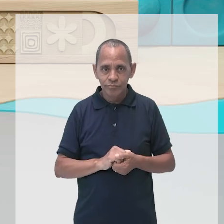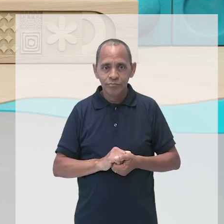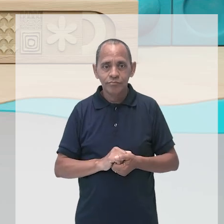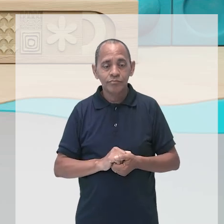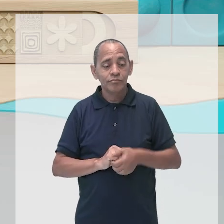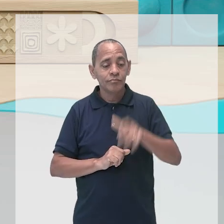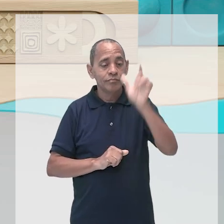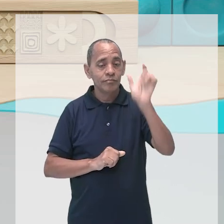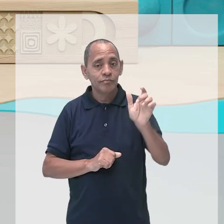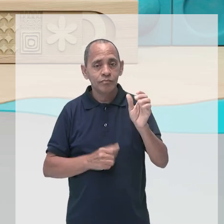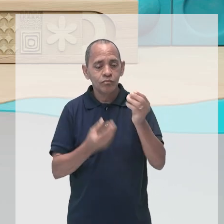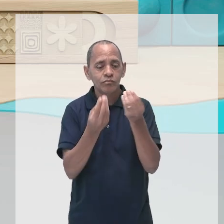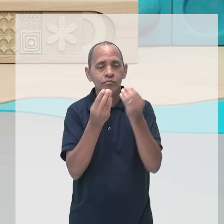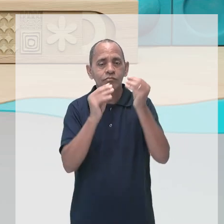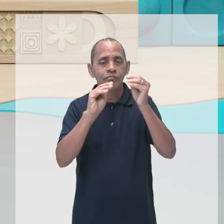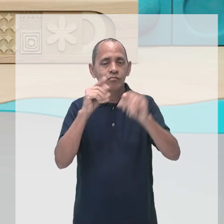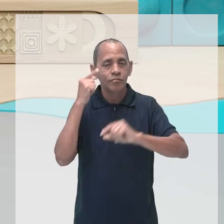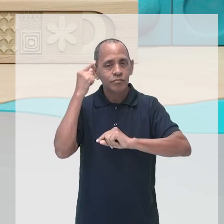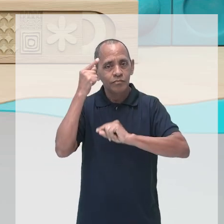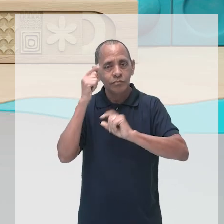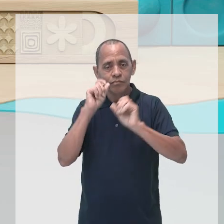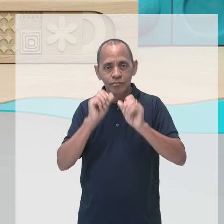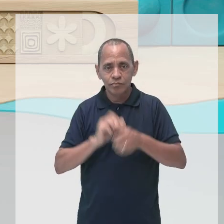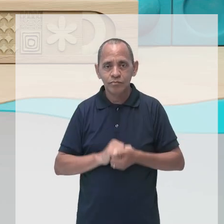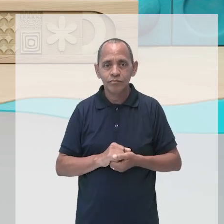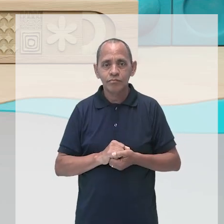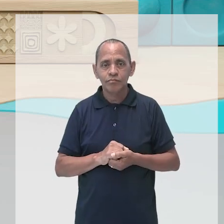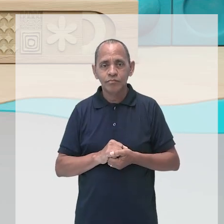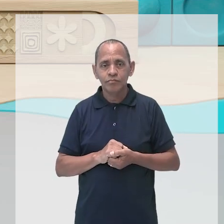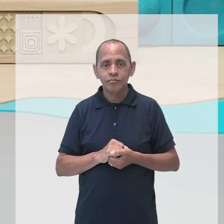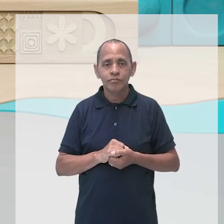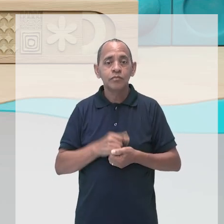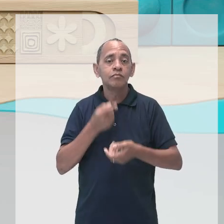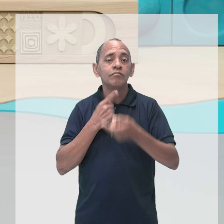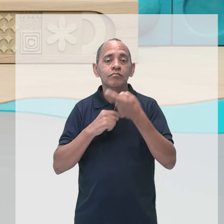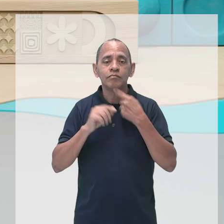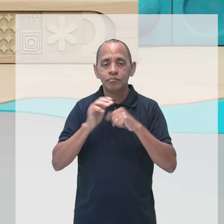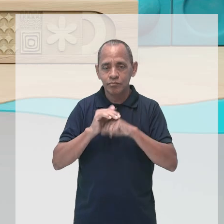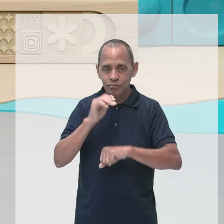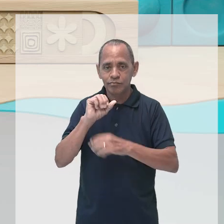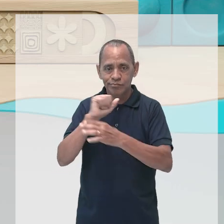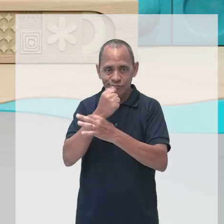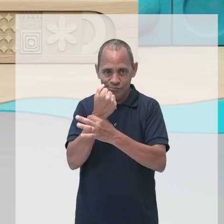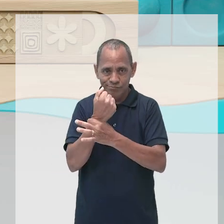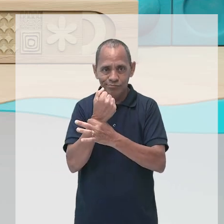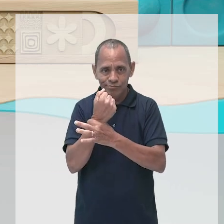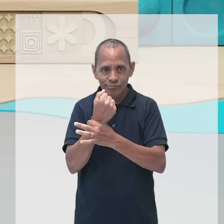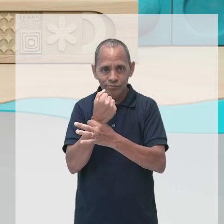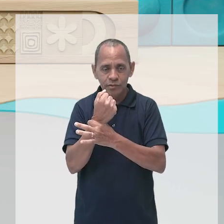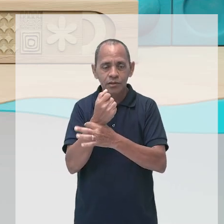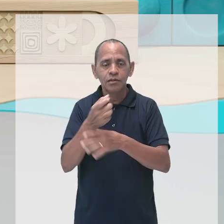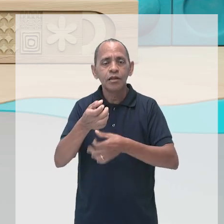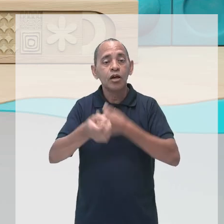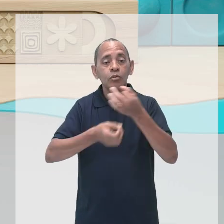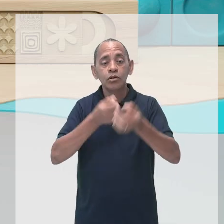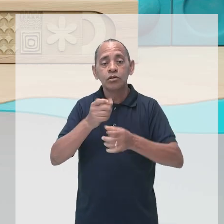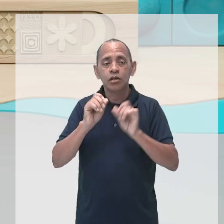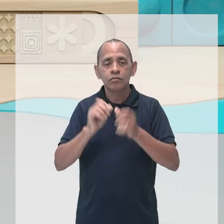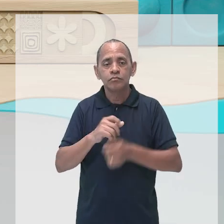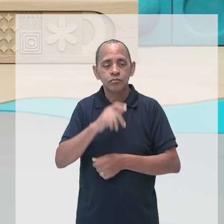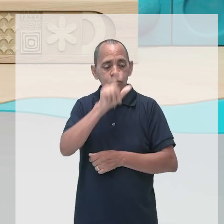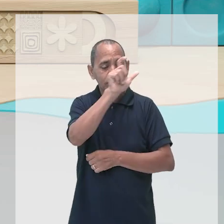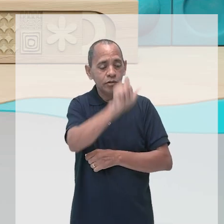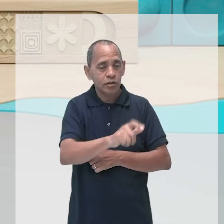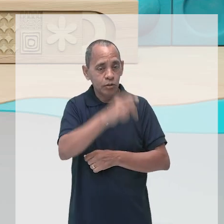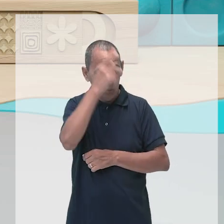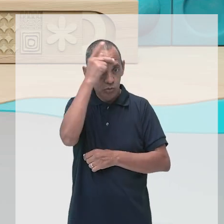coloca aqui a ideia de que esse desejo por mais segurança, certo? Ele argumenta que o indivíduo tem que pensar